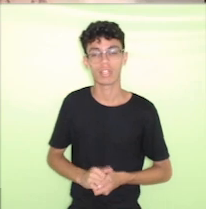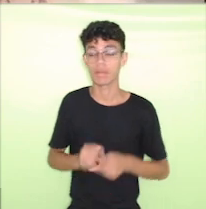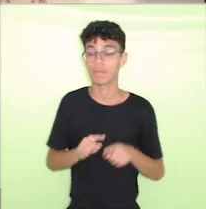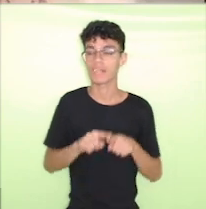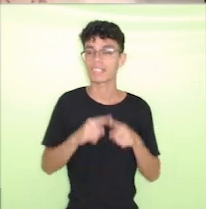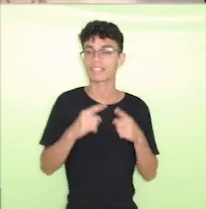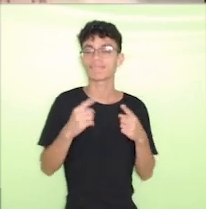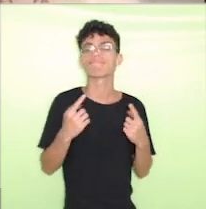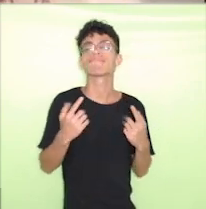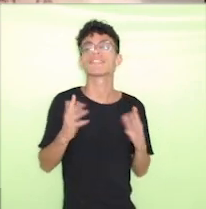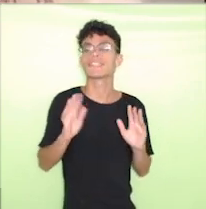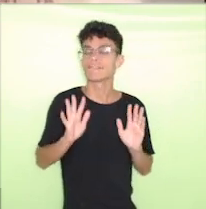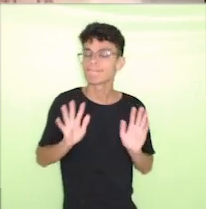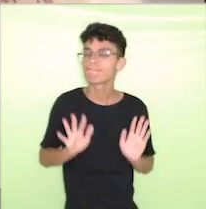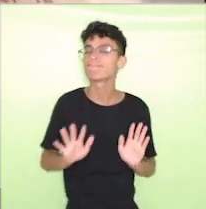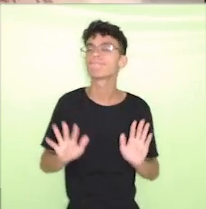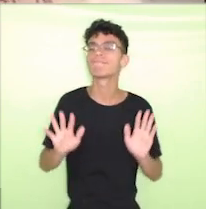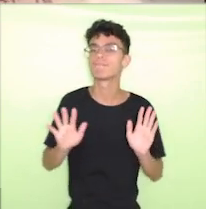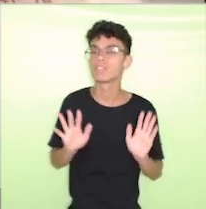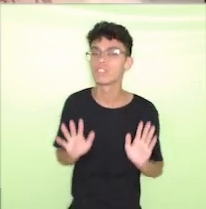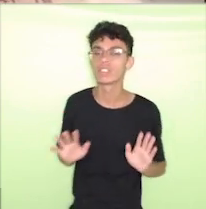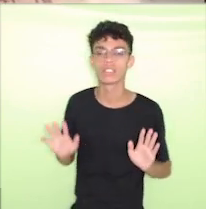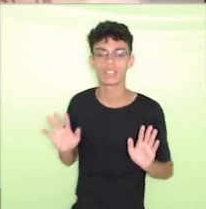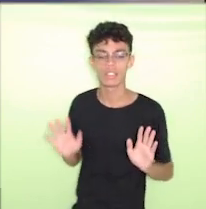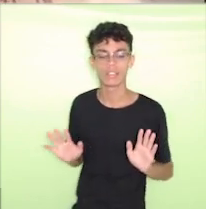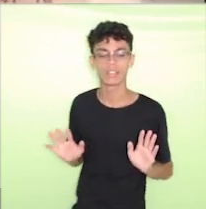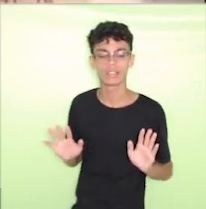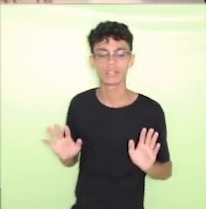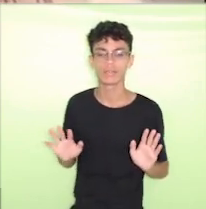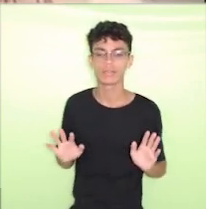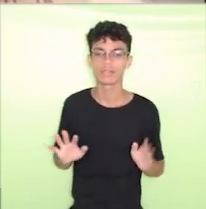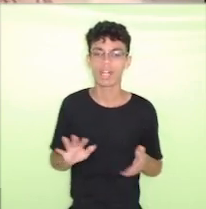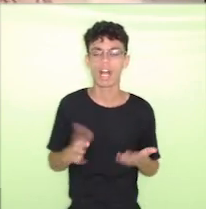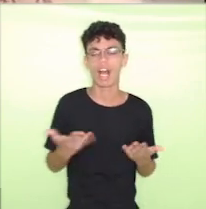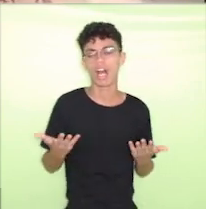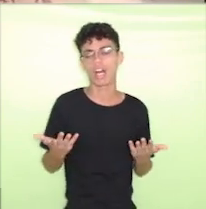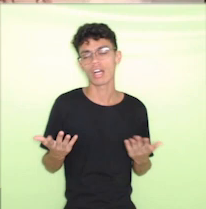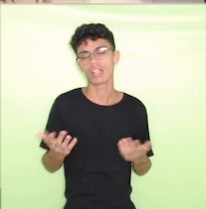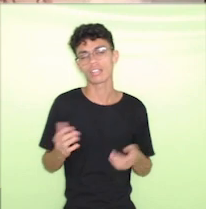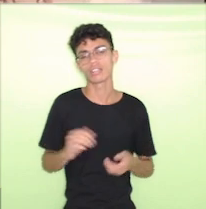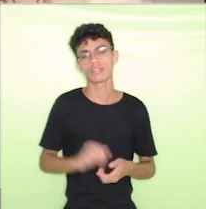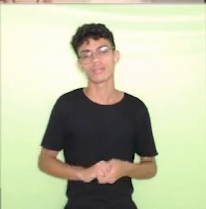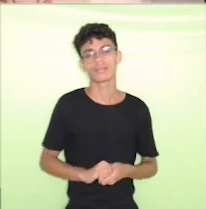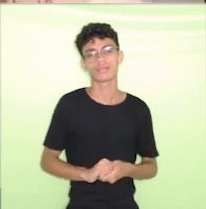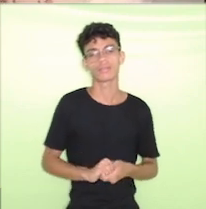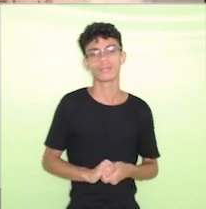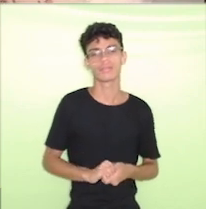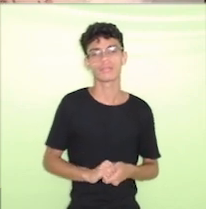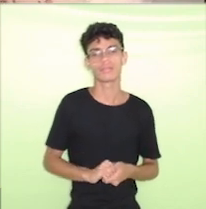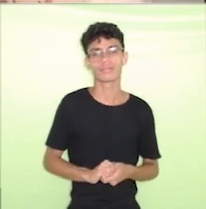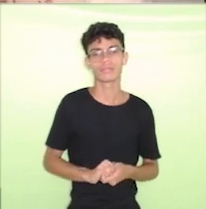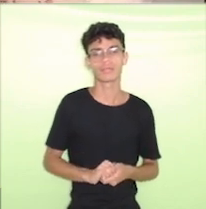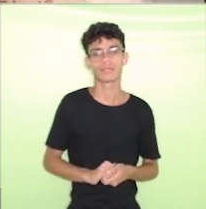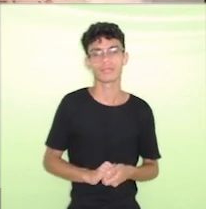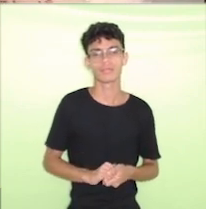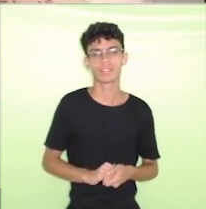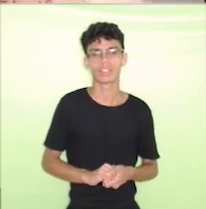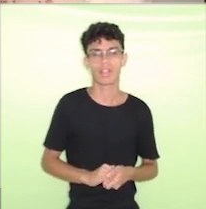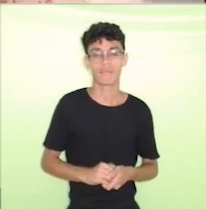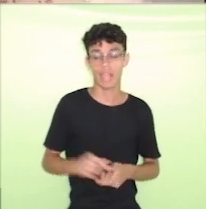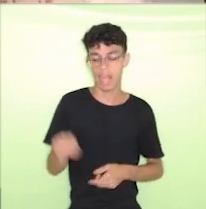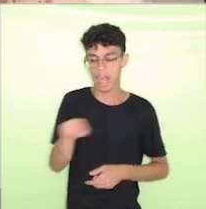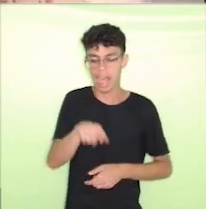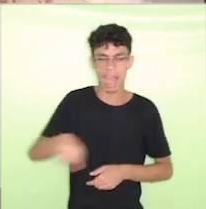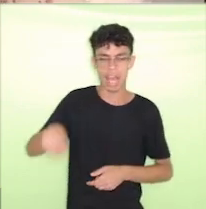Mais do que isso, América, muito mais. Toca no braço de América. Elas sonham com